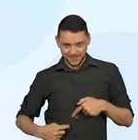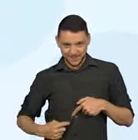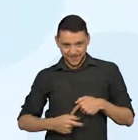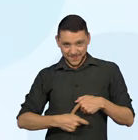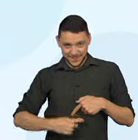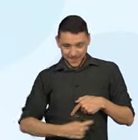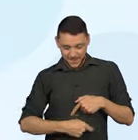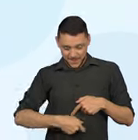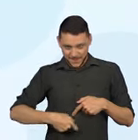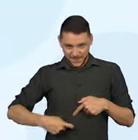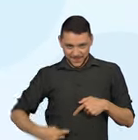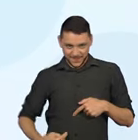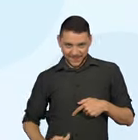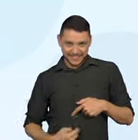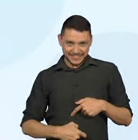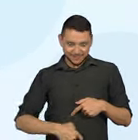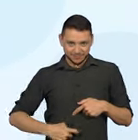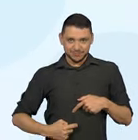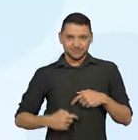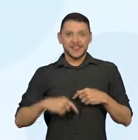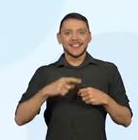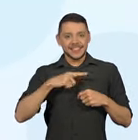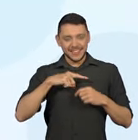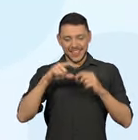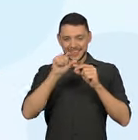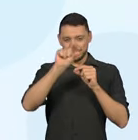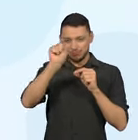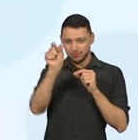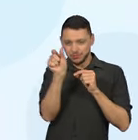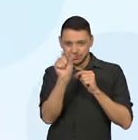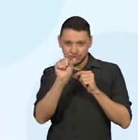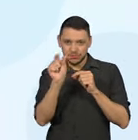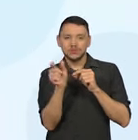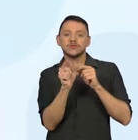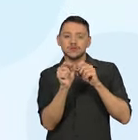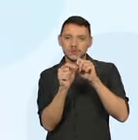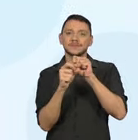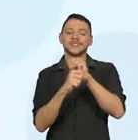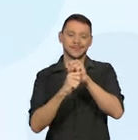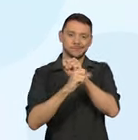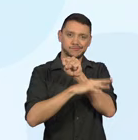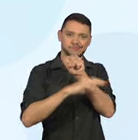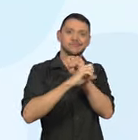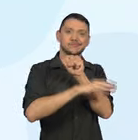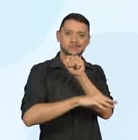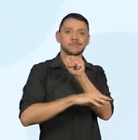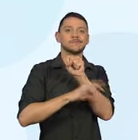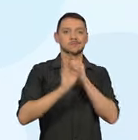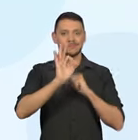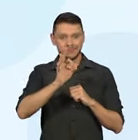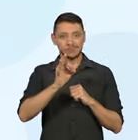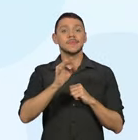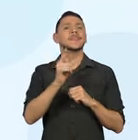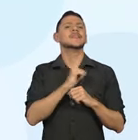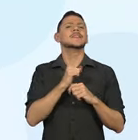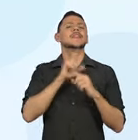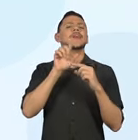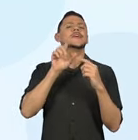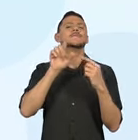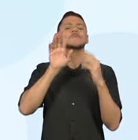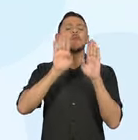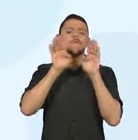e no final do processo, pelo ânus, tá bom? Agora, o que eu vou falar para vocês? Qual que é o foco da aula